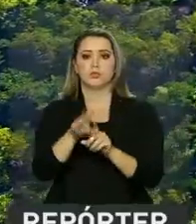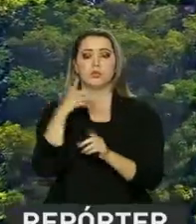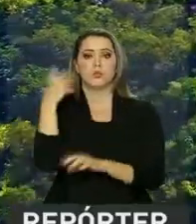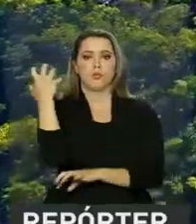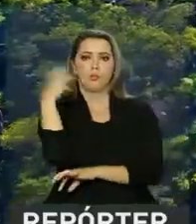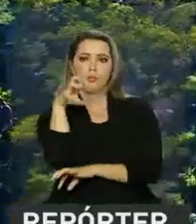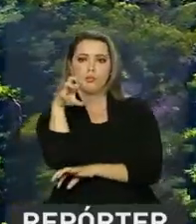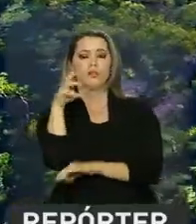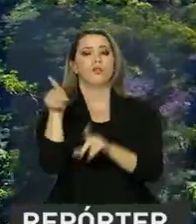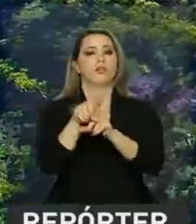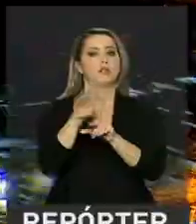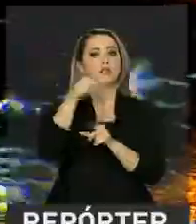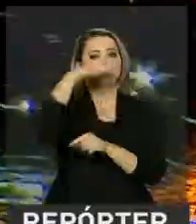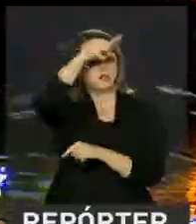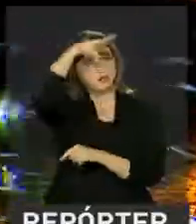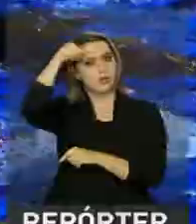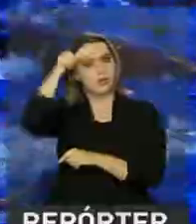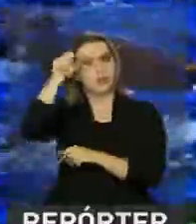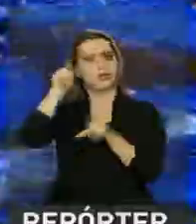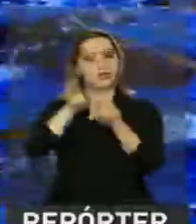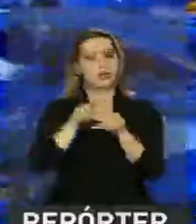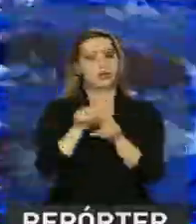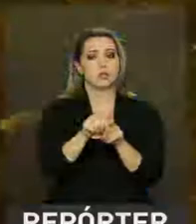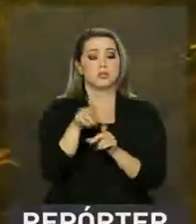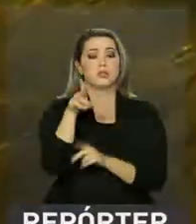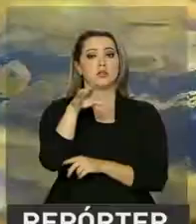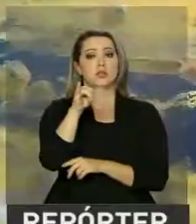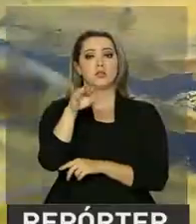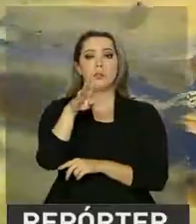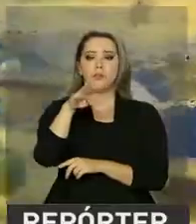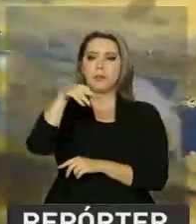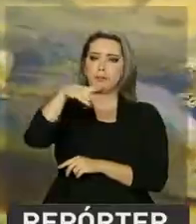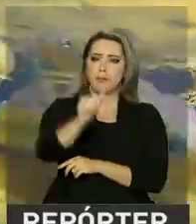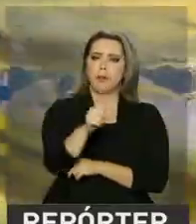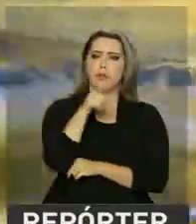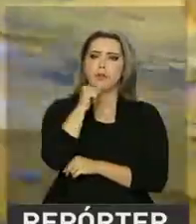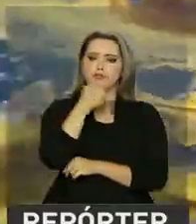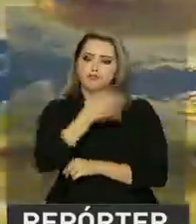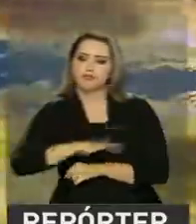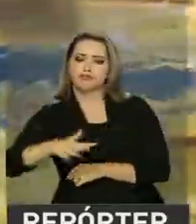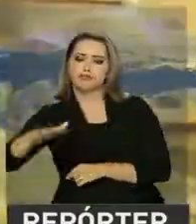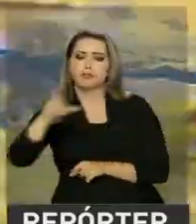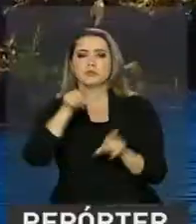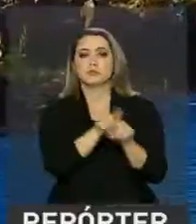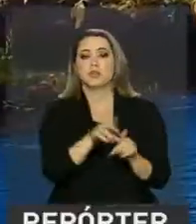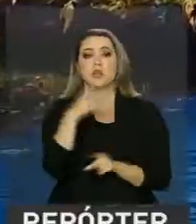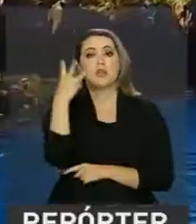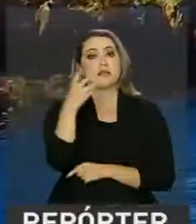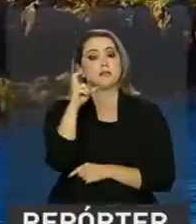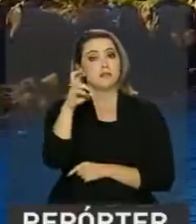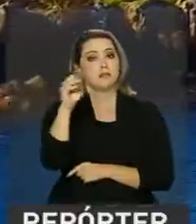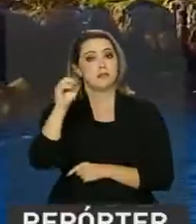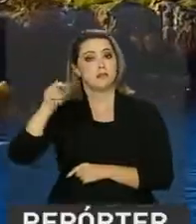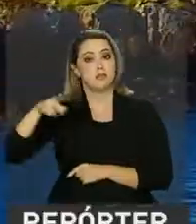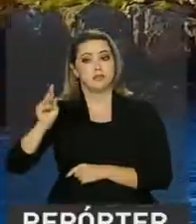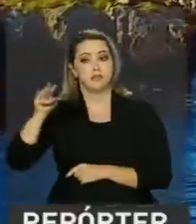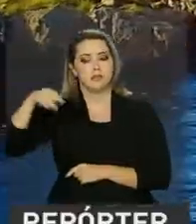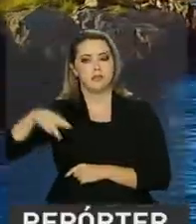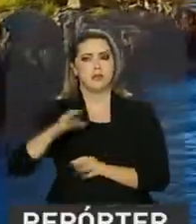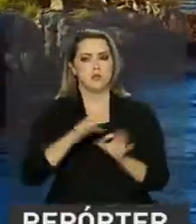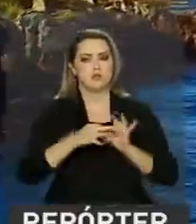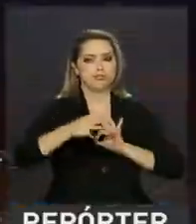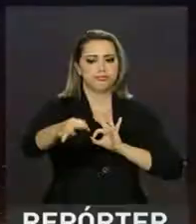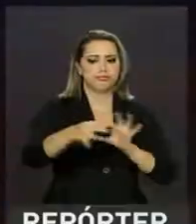na mata atlântica amazônia e no bioma marinho e costeiro ao todo são quase 3.500 quilômetros